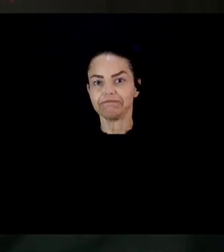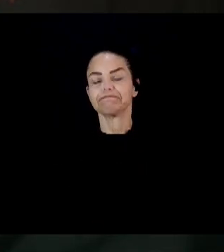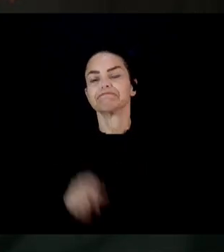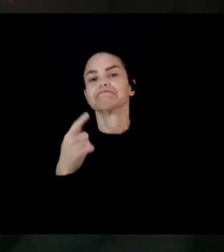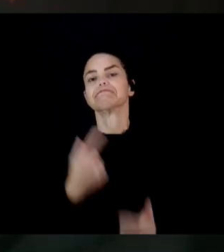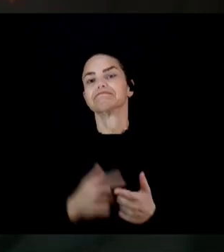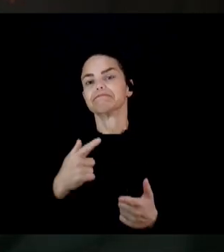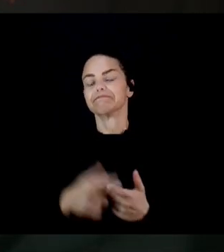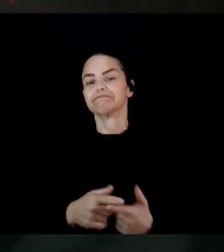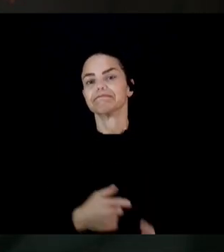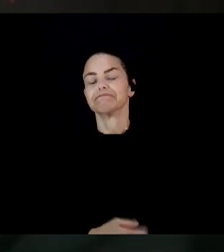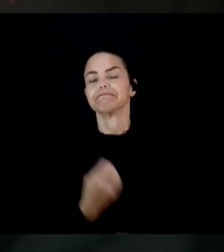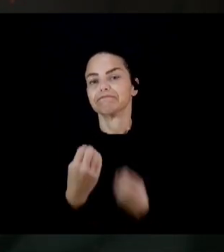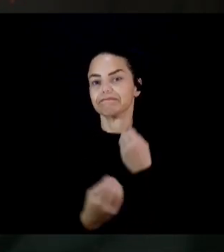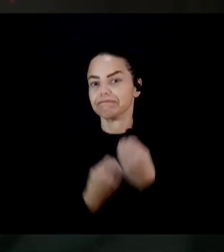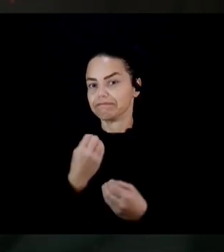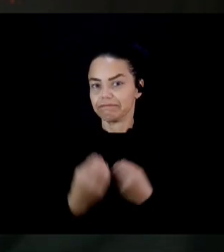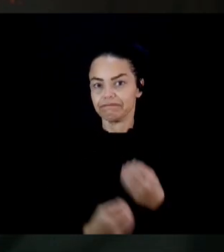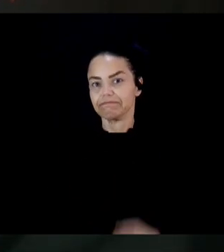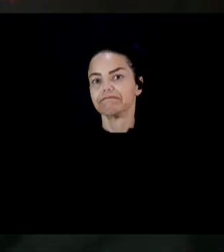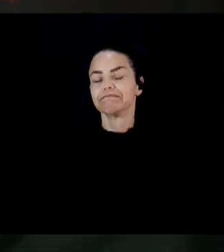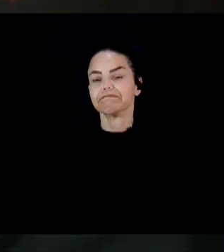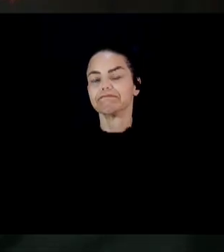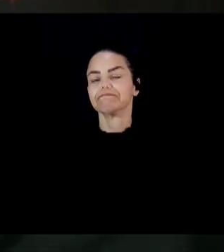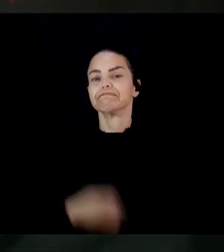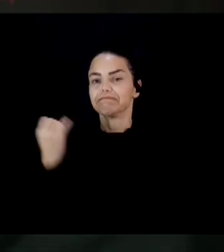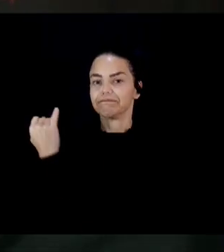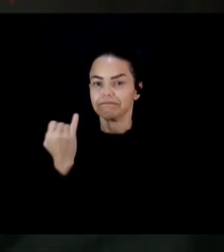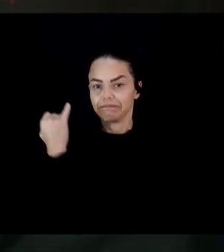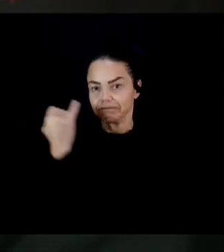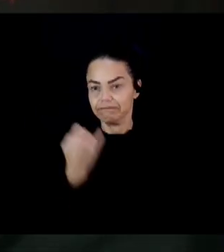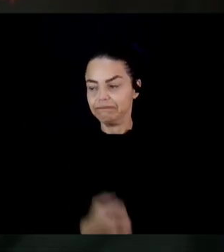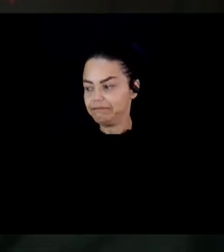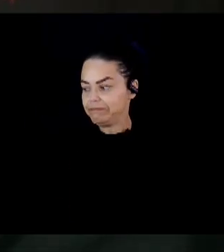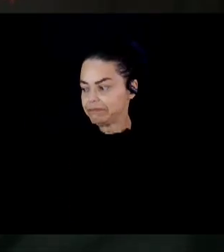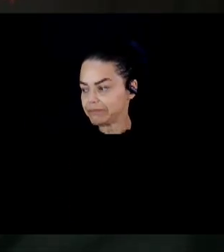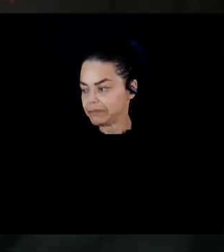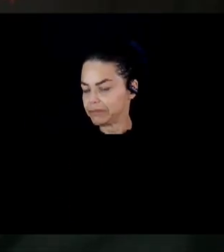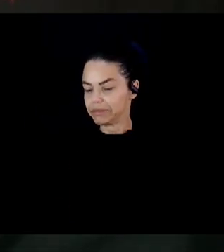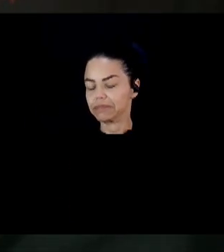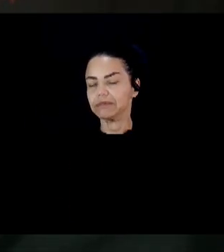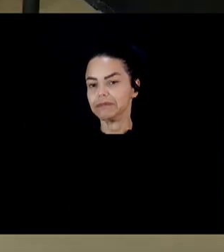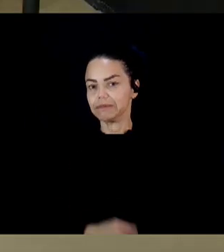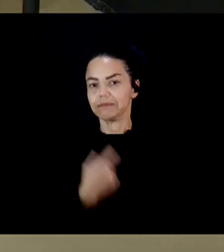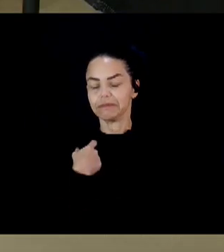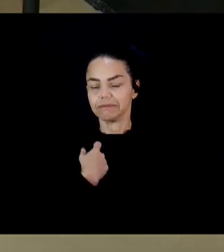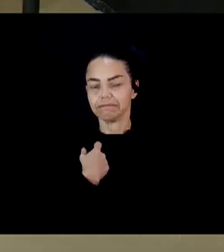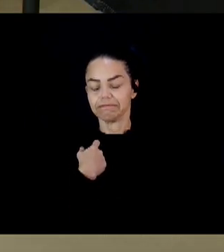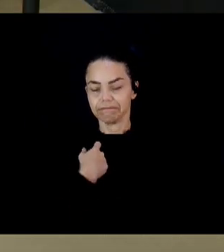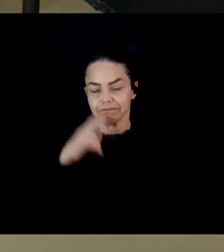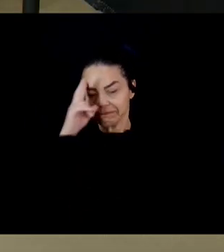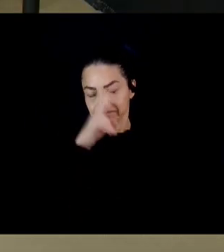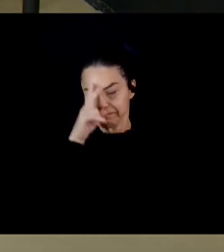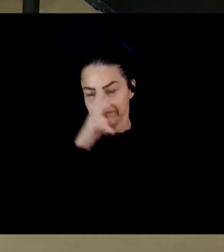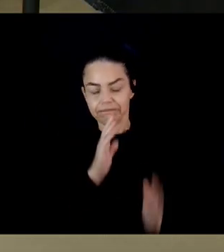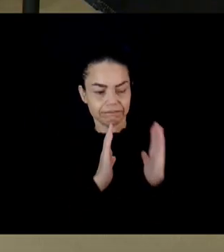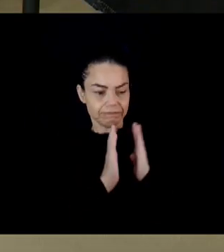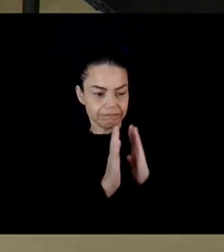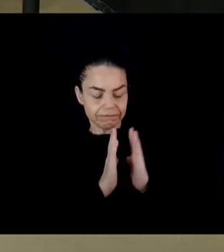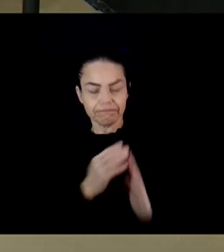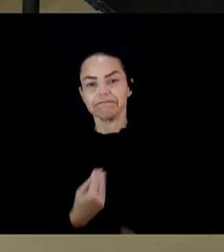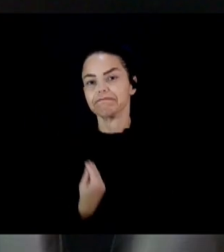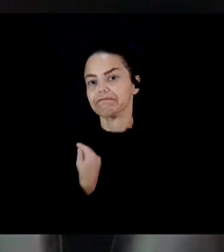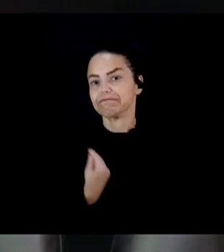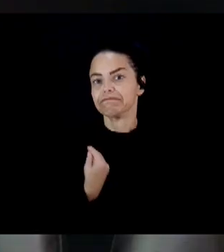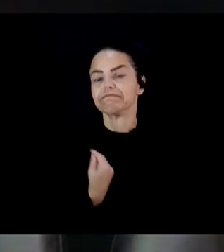funciona nesse processo e o que é importante a gente salientar nesse momento, nessa fase da vida?